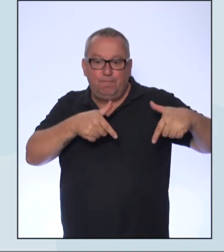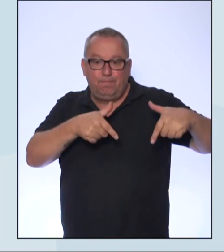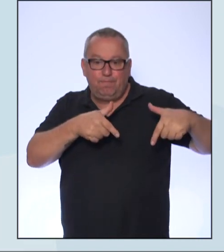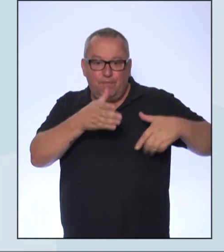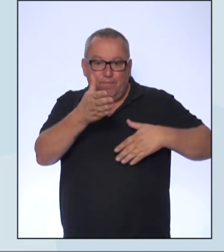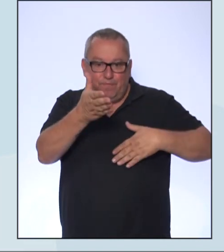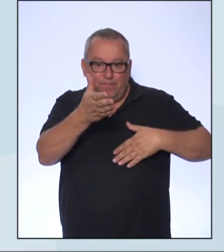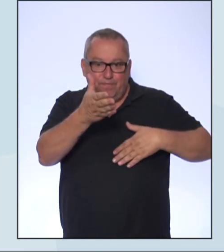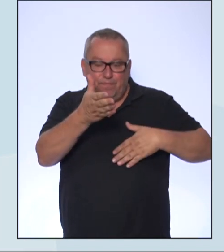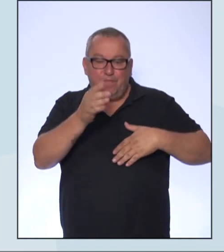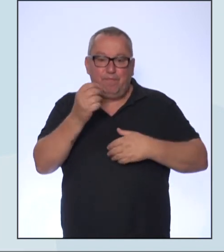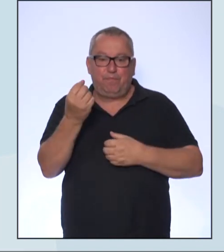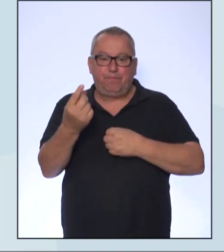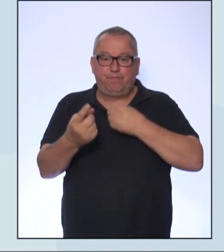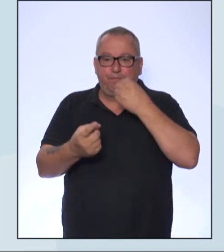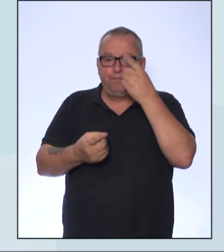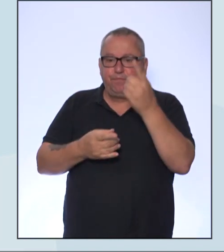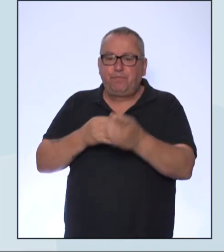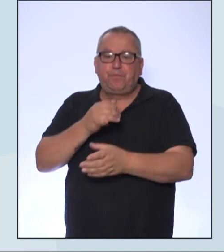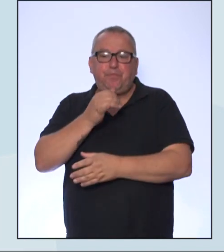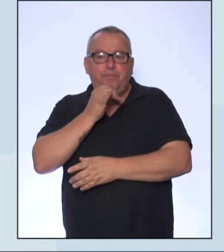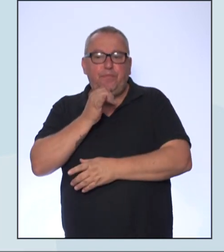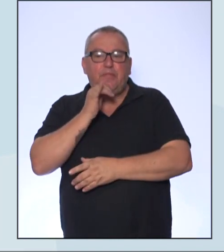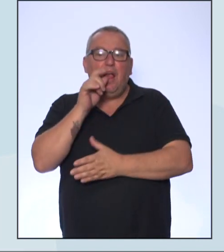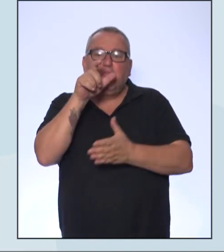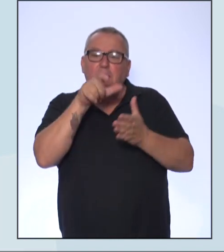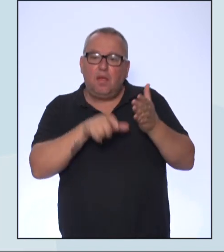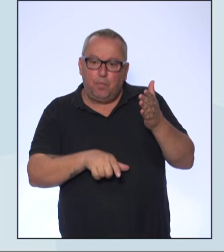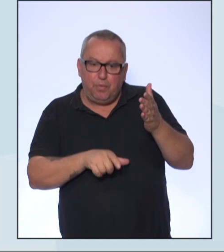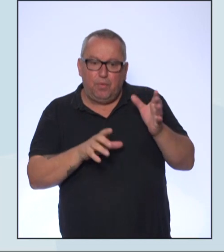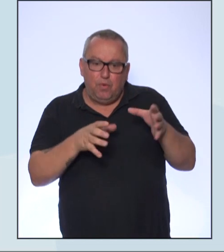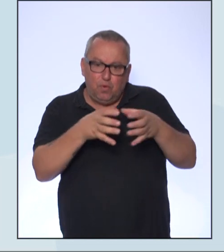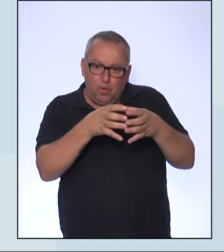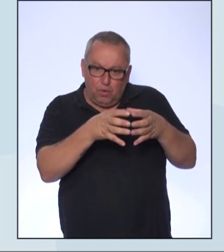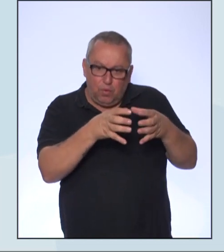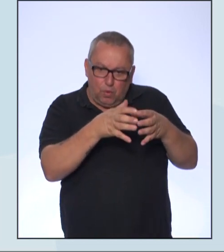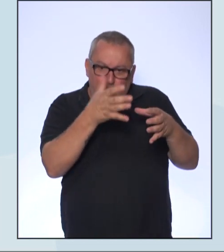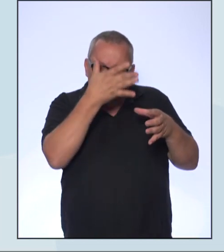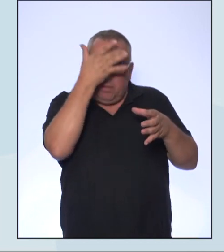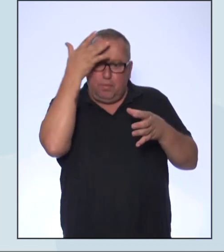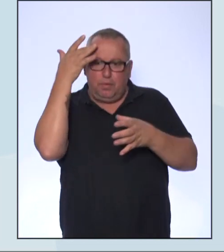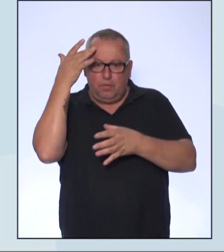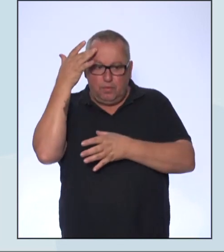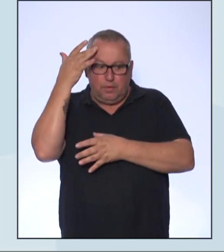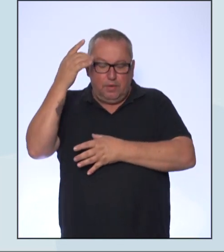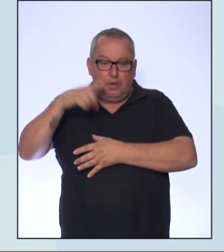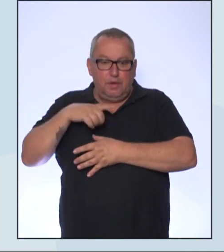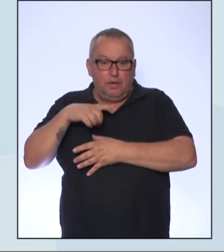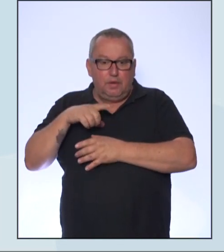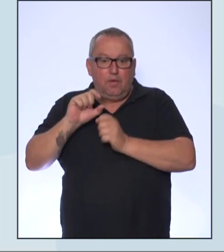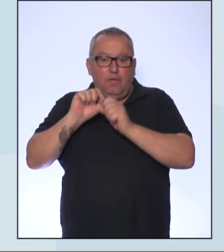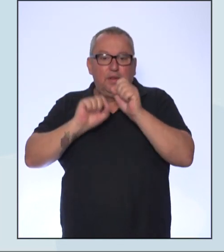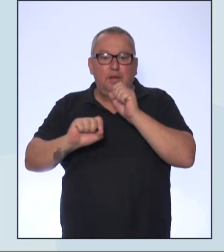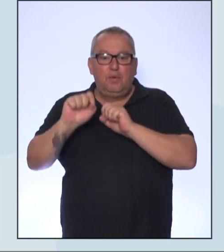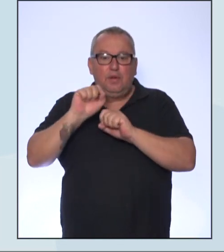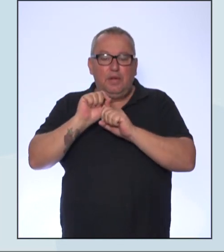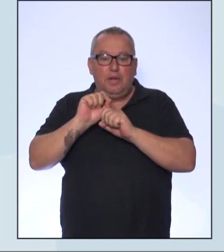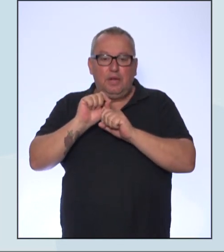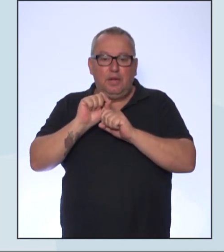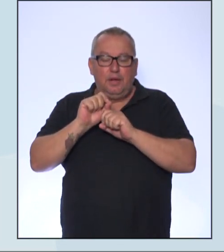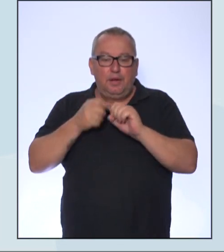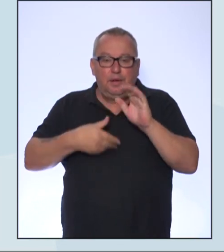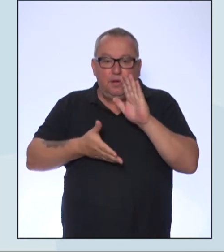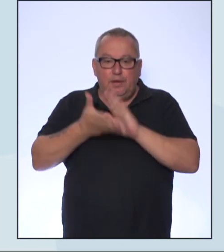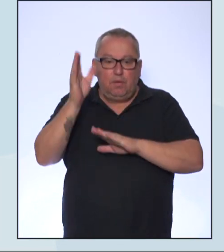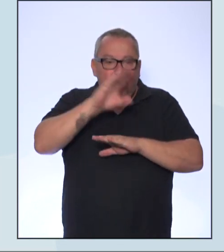são alguns exemplos de grupos de pessoas que estão realizando um certo